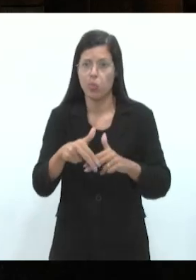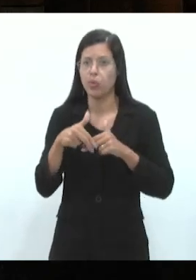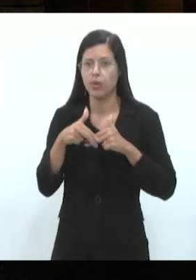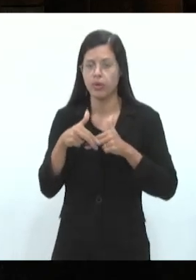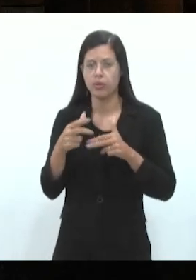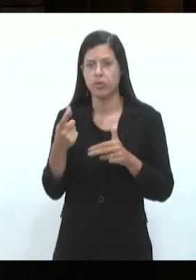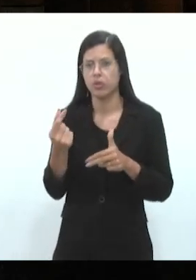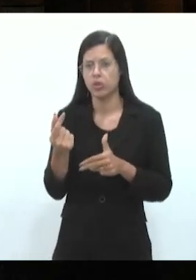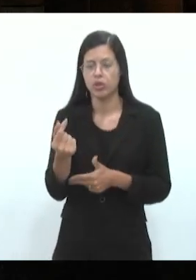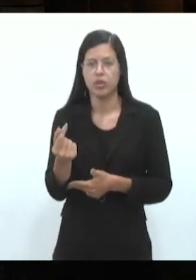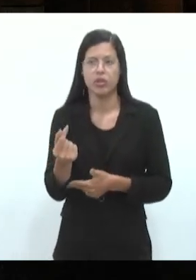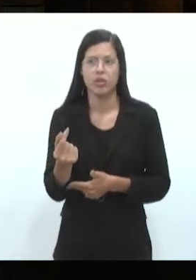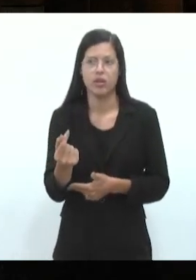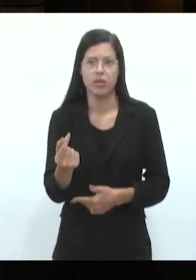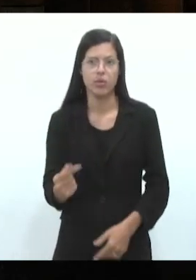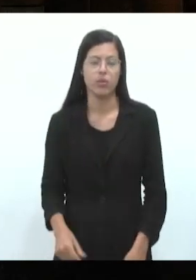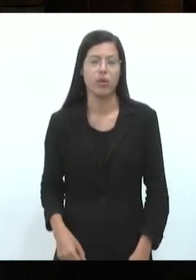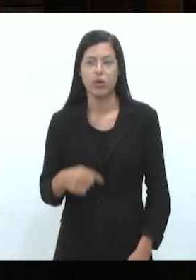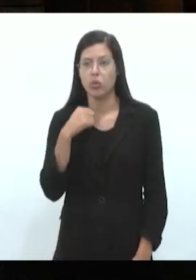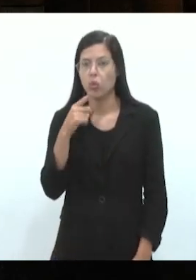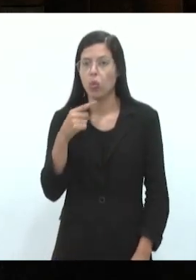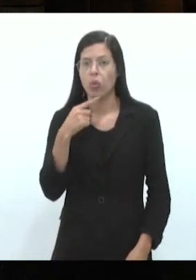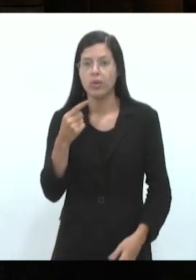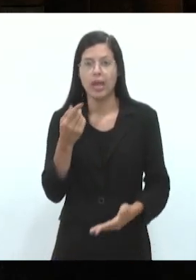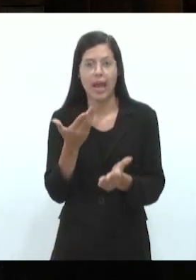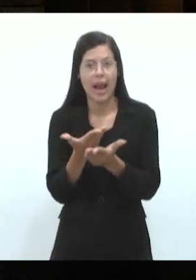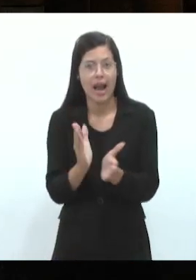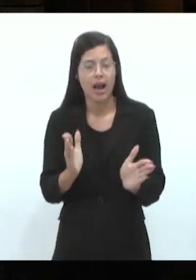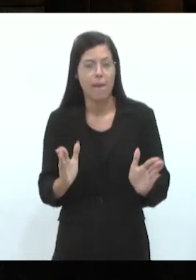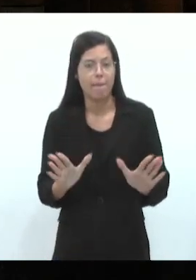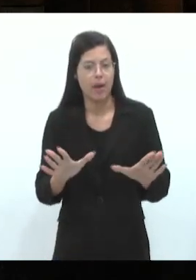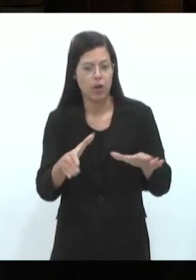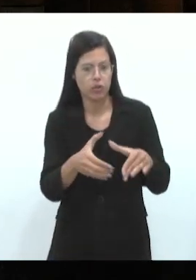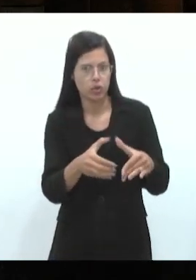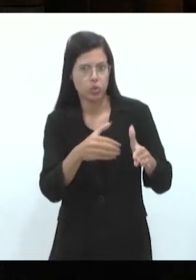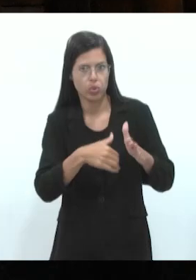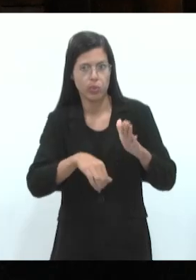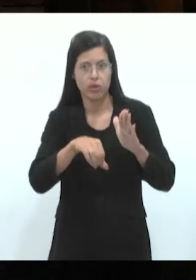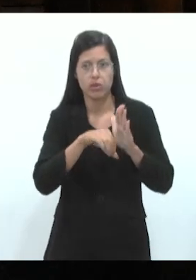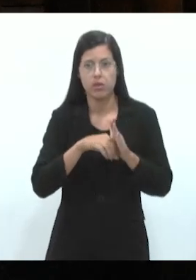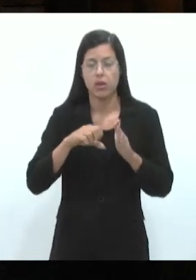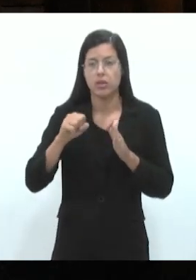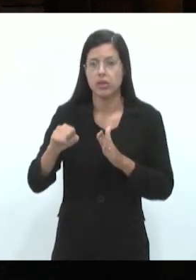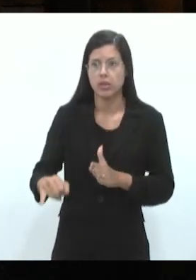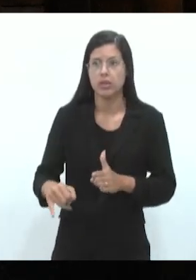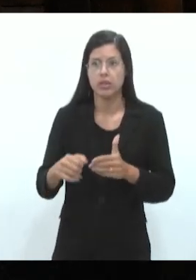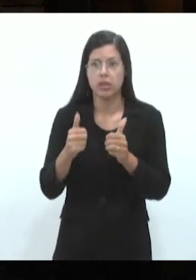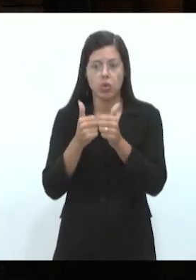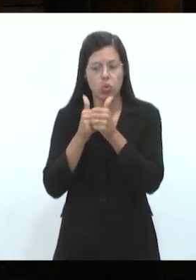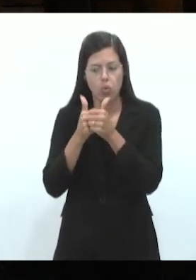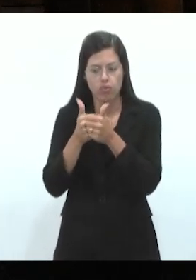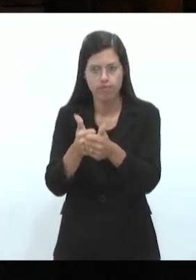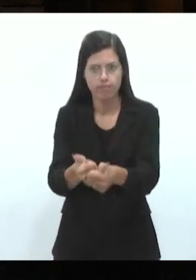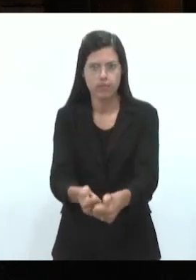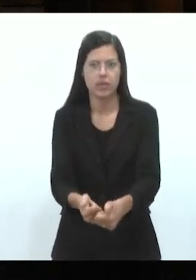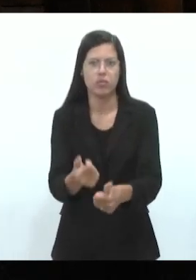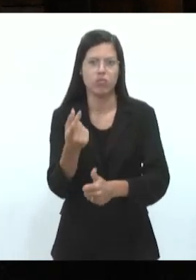desmonta as quadrilhas sem você perseguir o dinheiro, a lavagem,